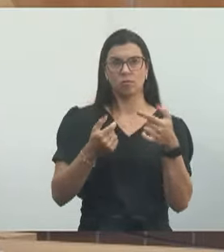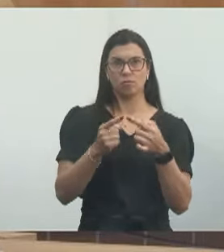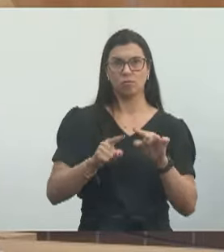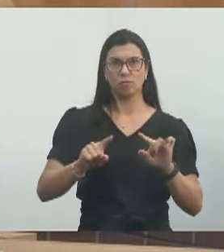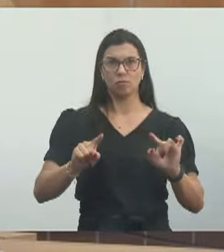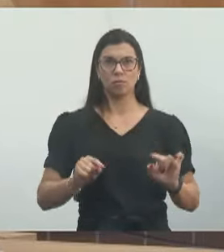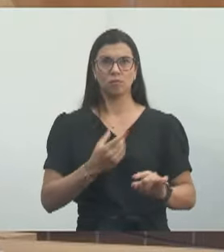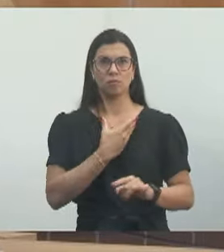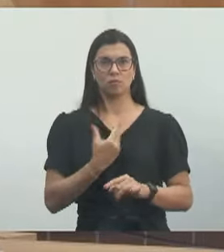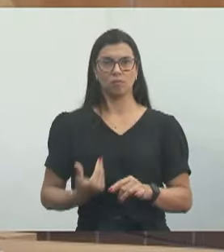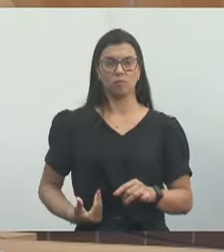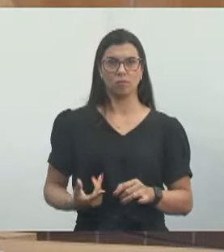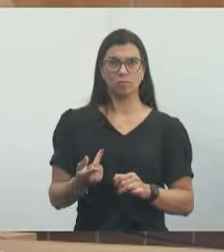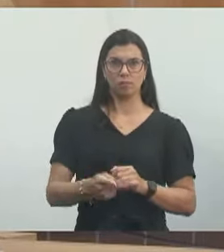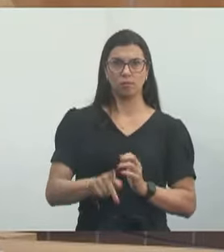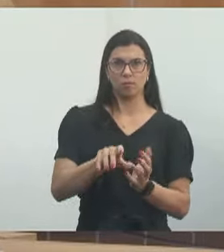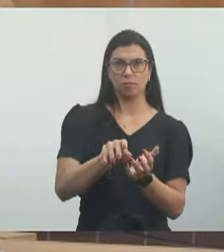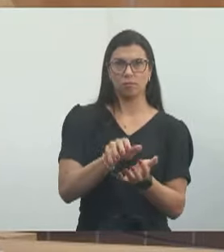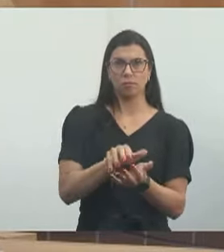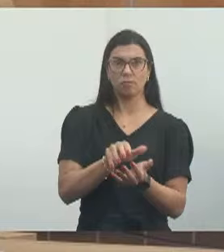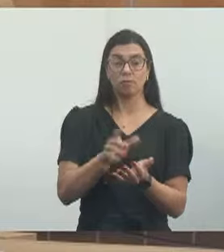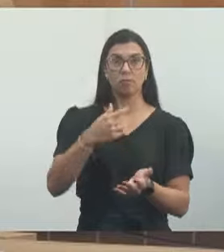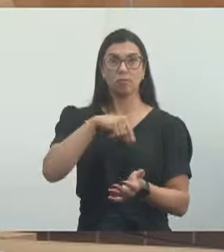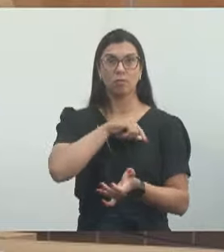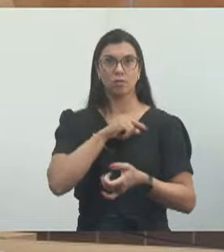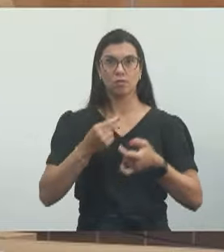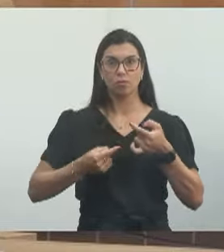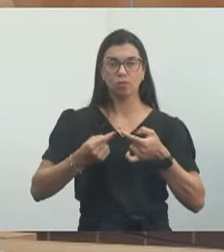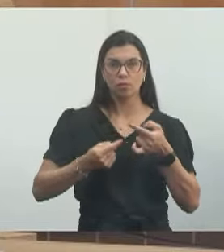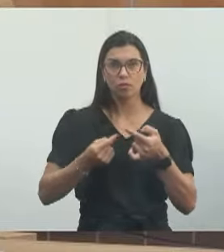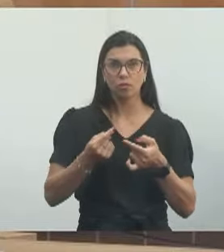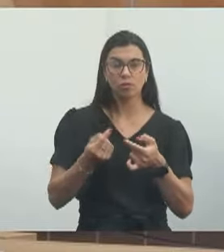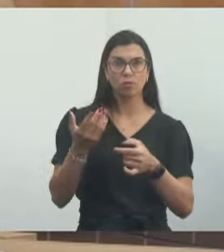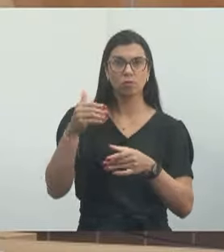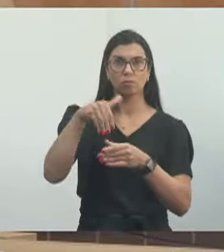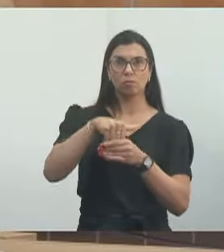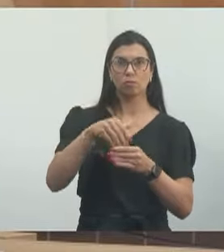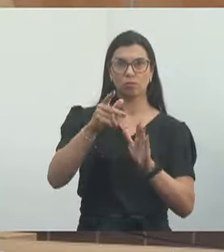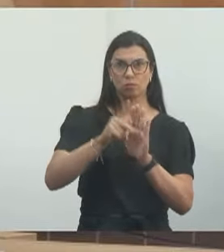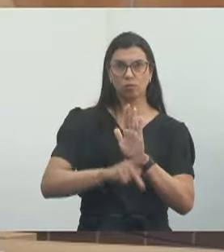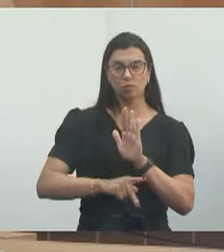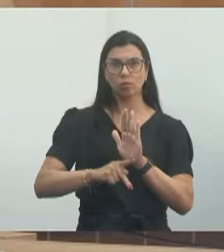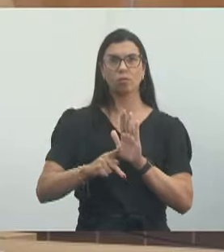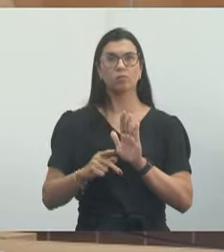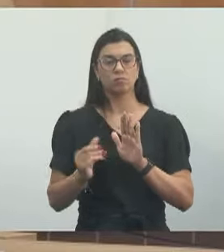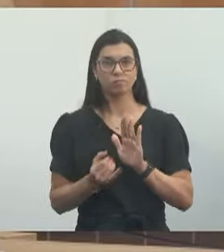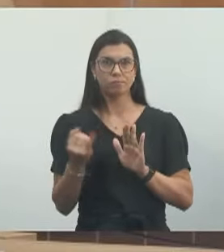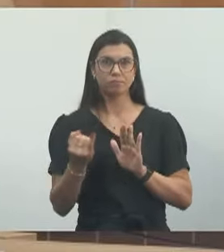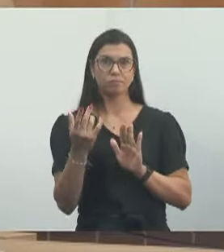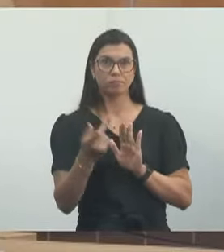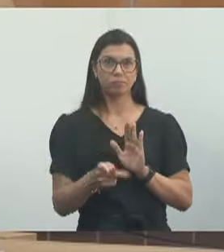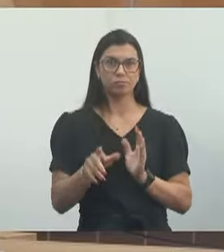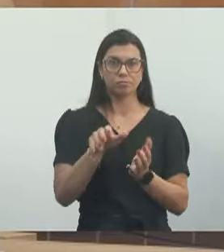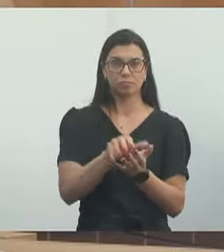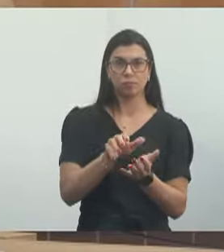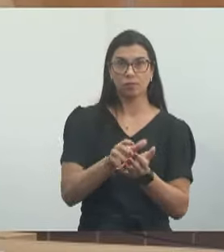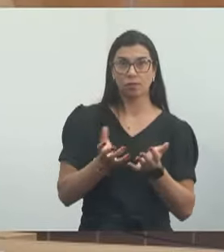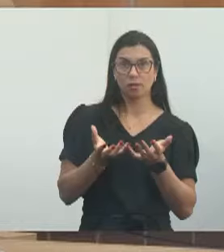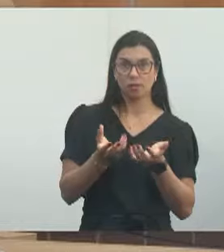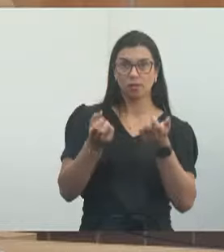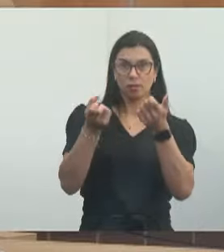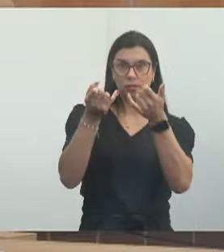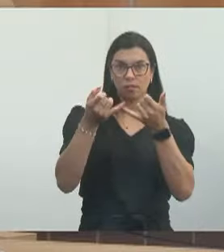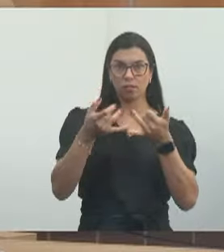Jacareí. Nós estamos discutindo para poder votar um projeto fundamental para a cidade. E eu quero explicar para